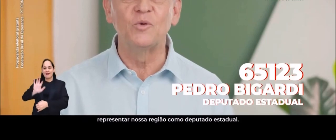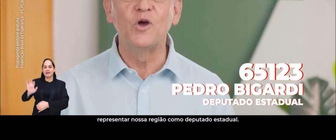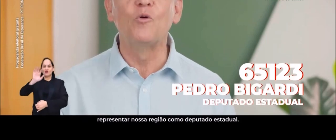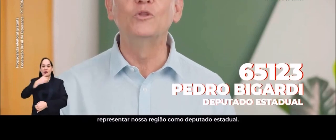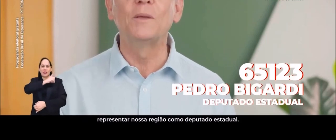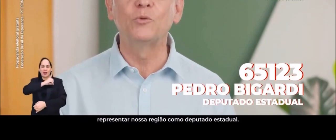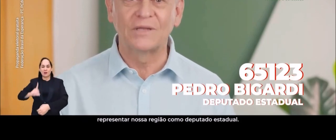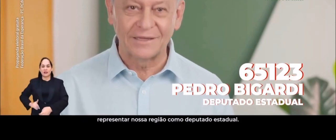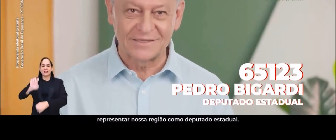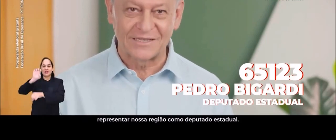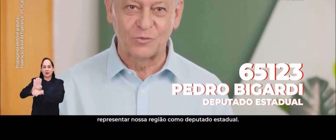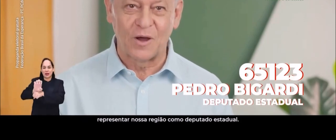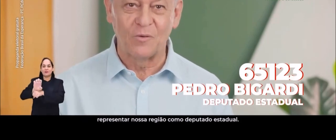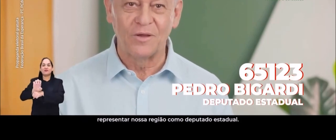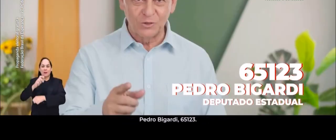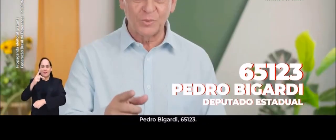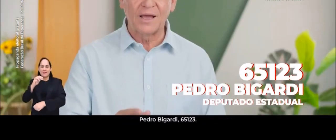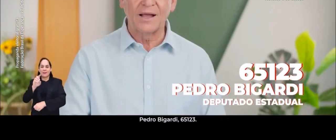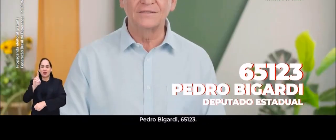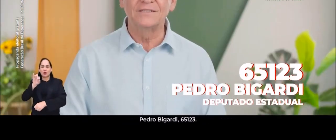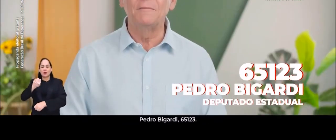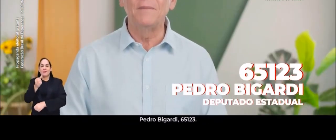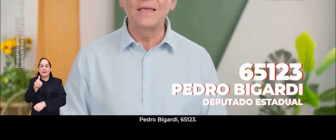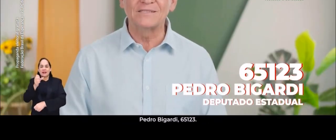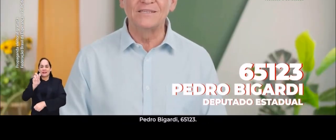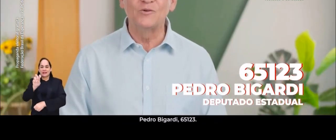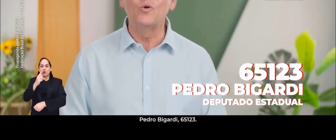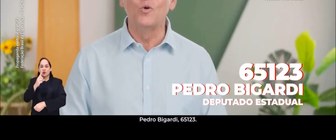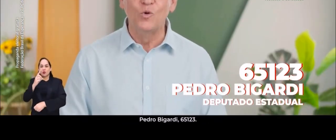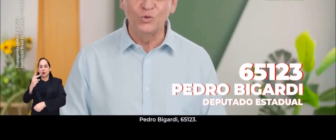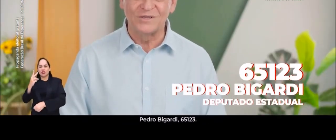nossa região como deputado estadual. Pedro Bigardi,